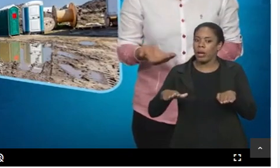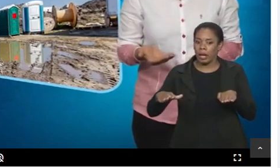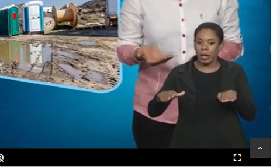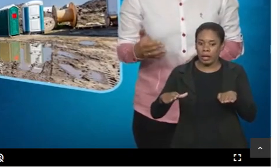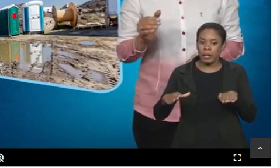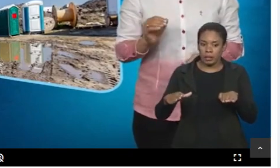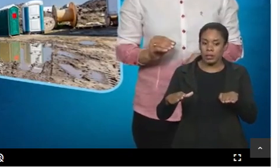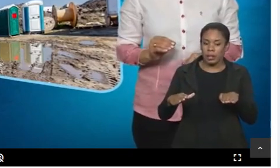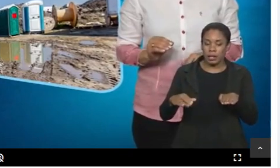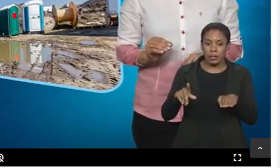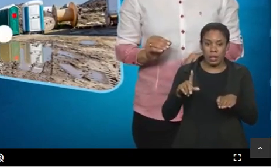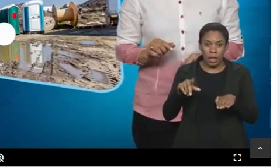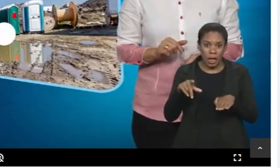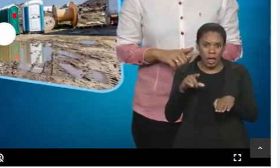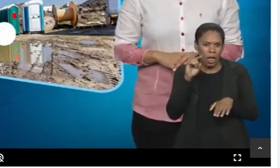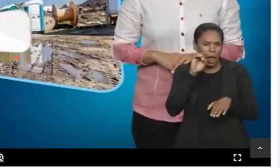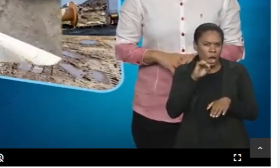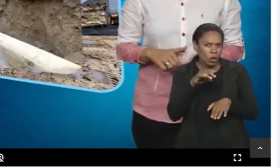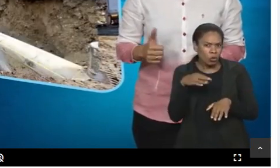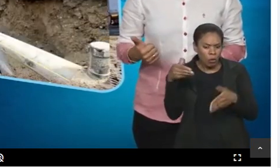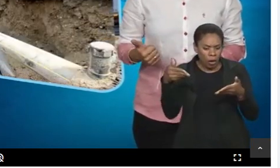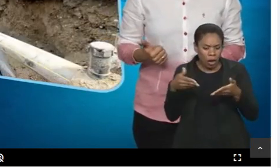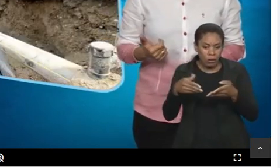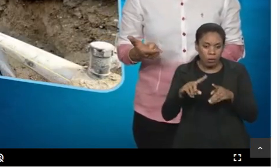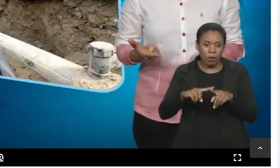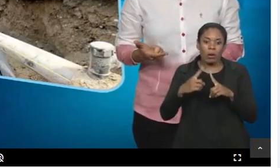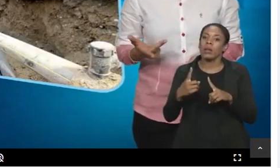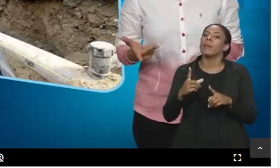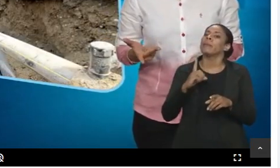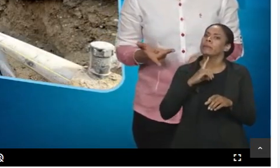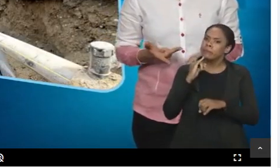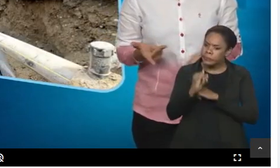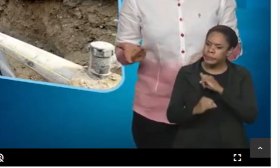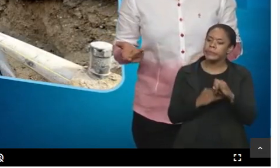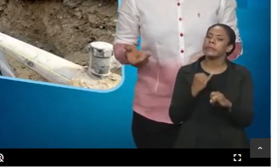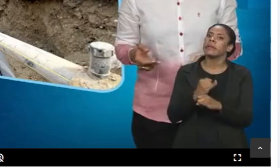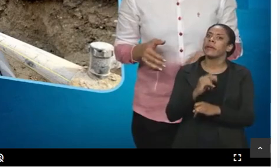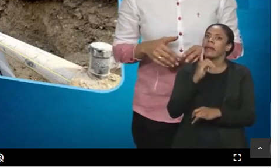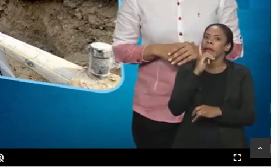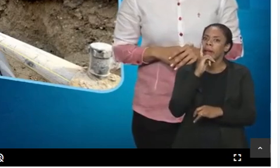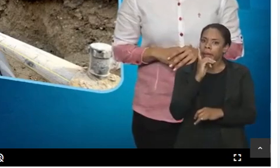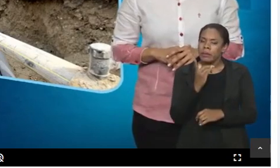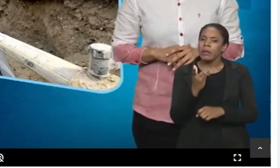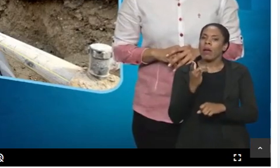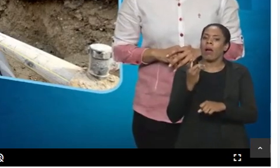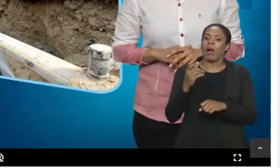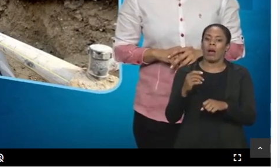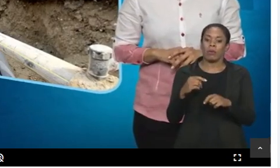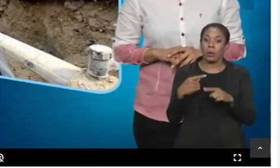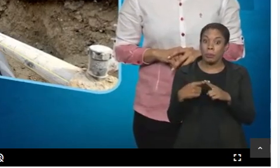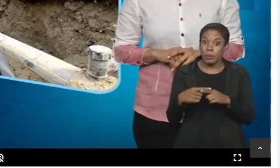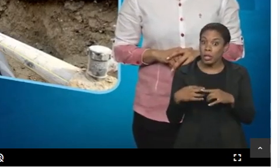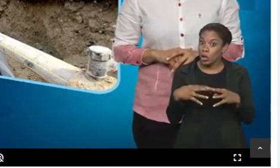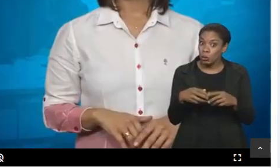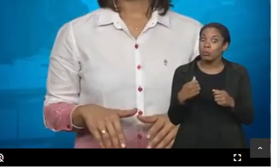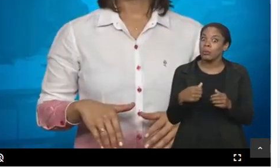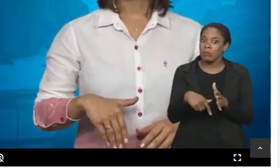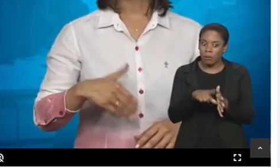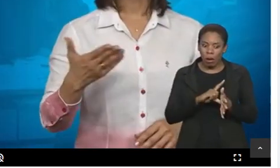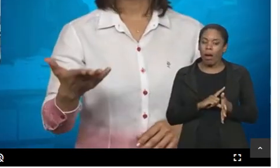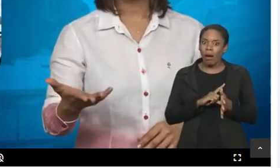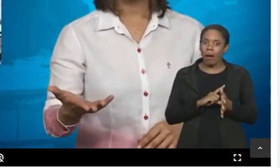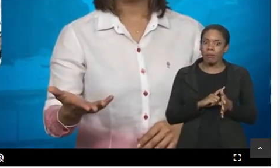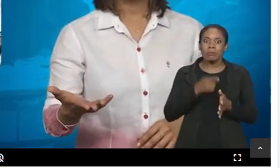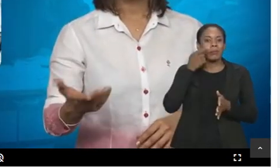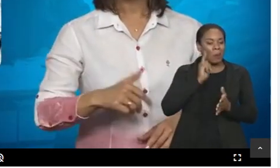mais provisória, mas mesmo assim a gente já contava com internet, água, energia, enfim, porque tem que ter tudo isso já no começo. Para uma